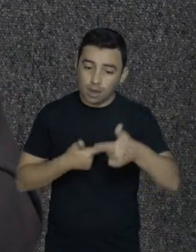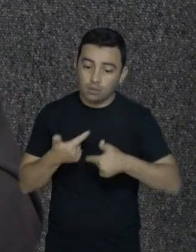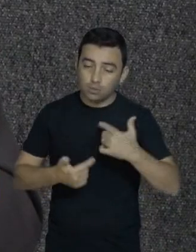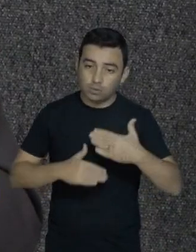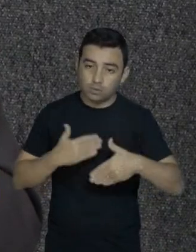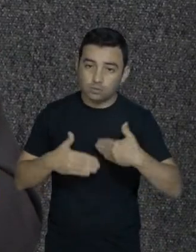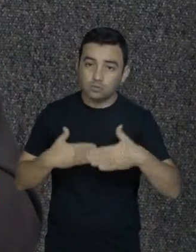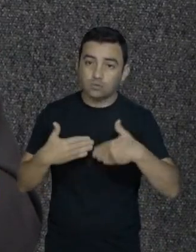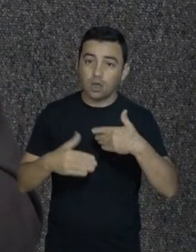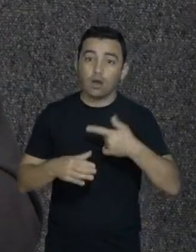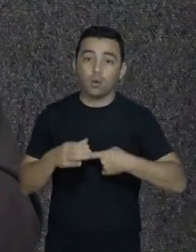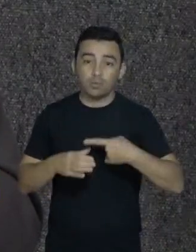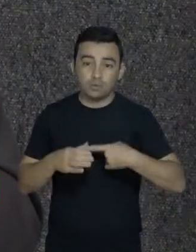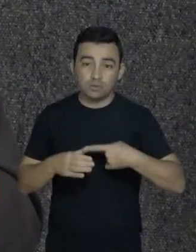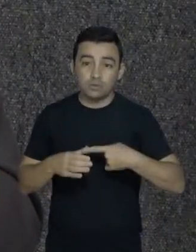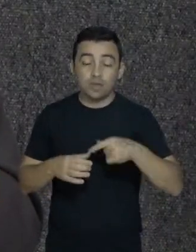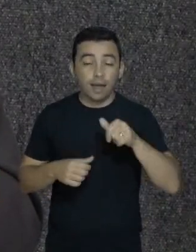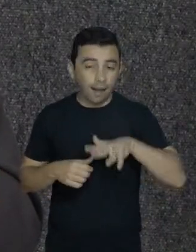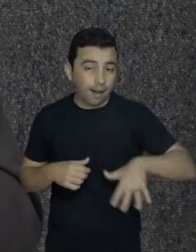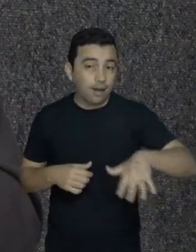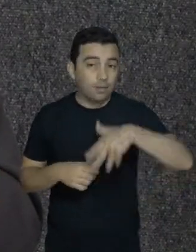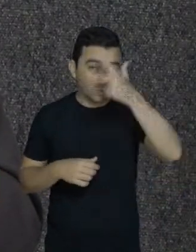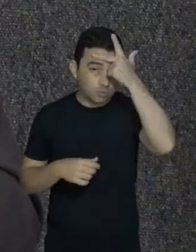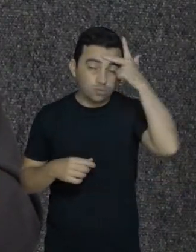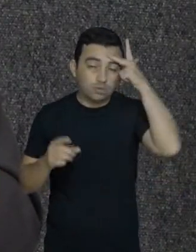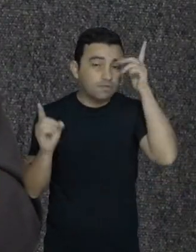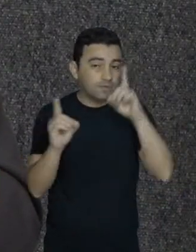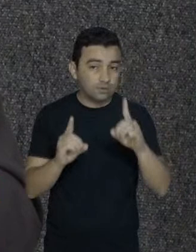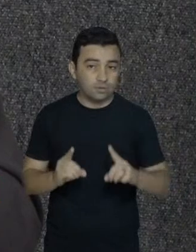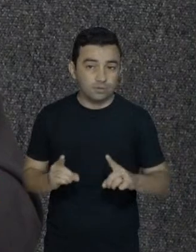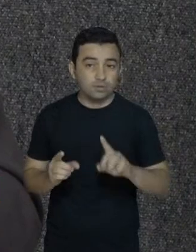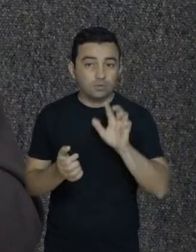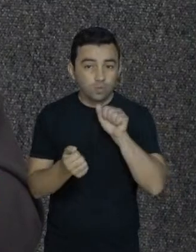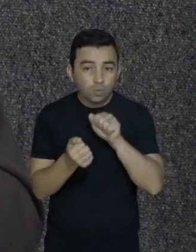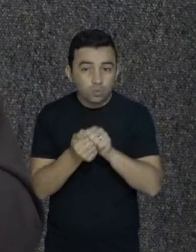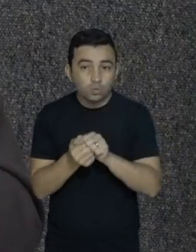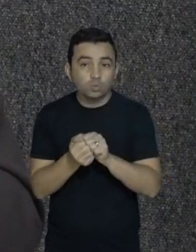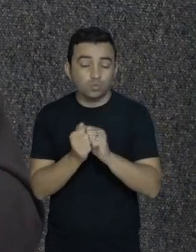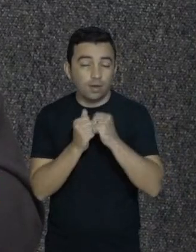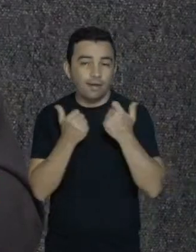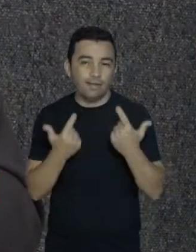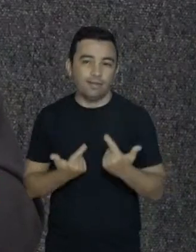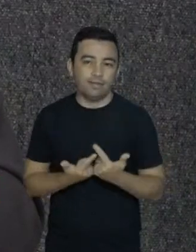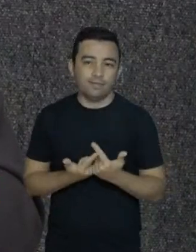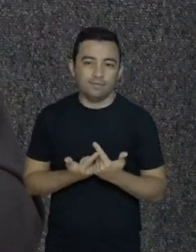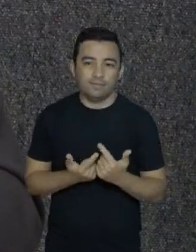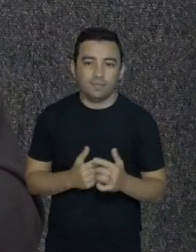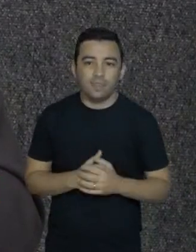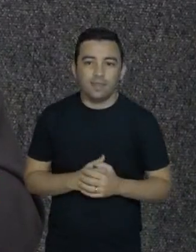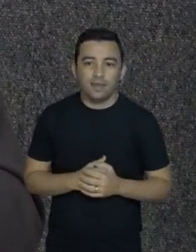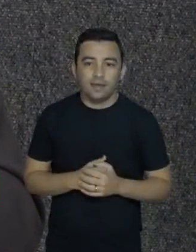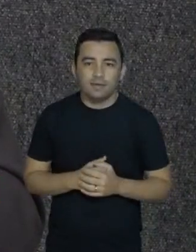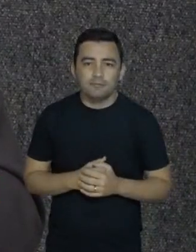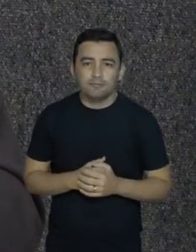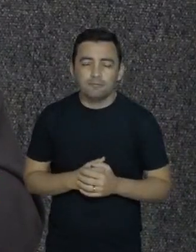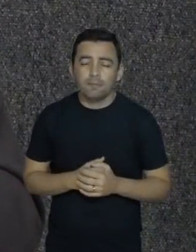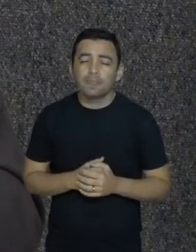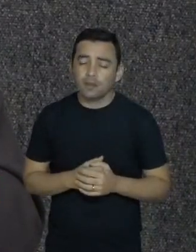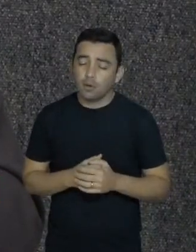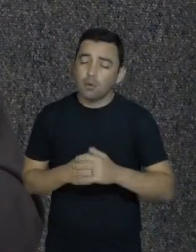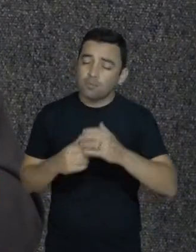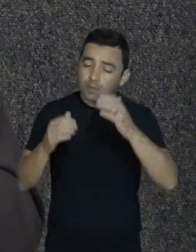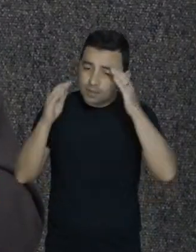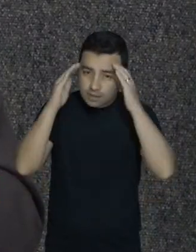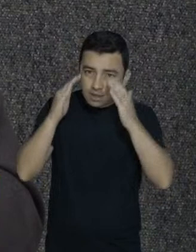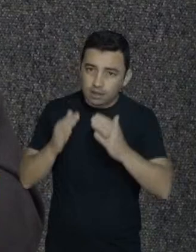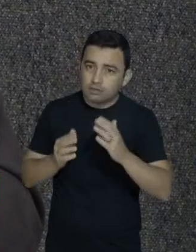pela nossa comissão na área da pessoa com deficiência junto à alesc seguindo assim as orientações do